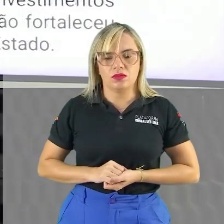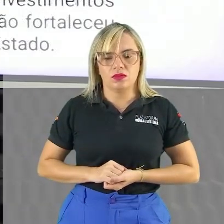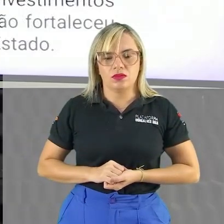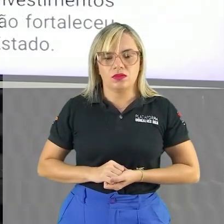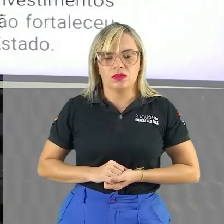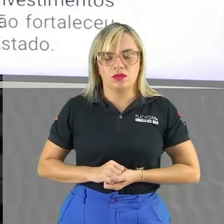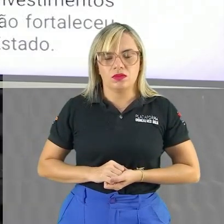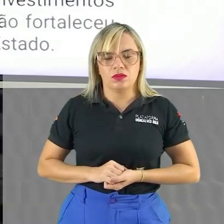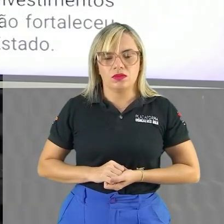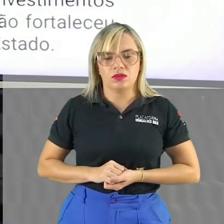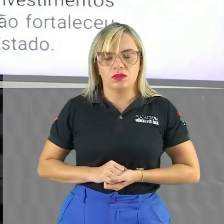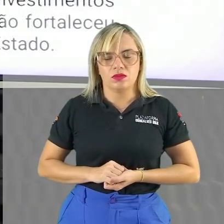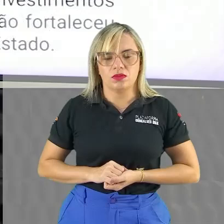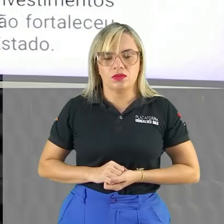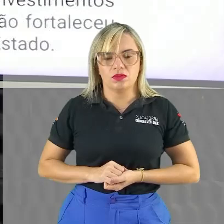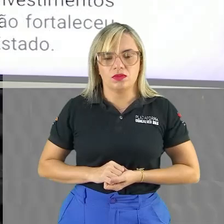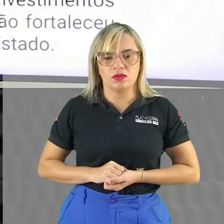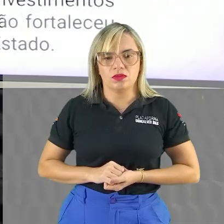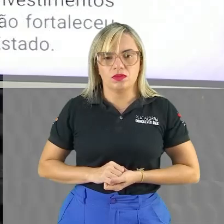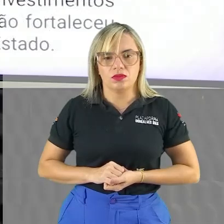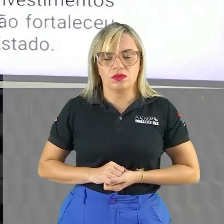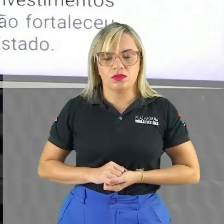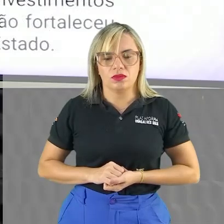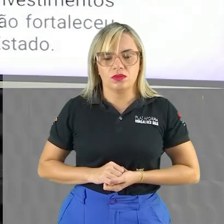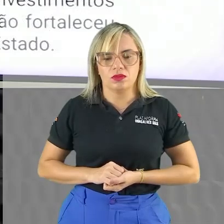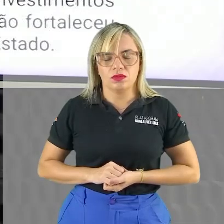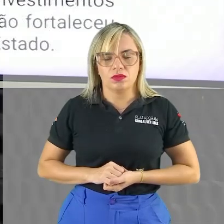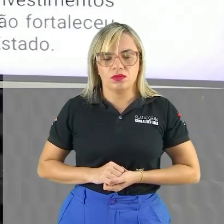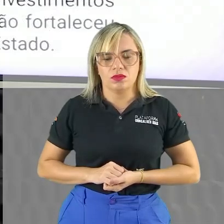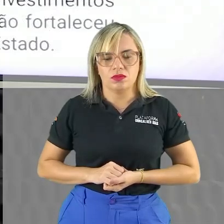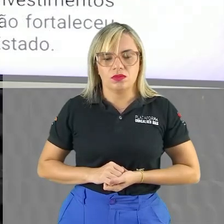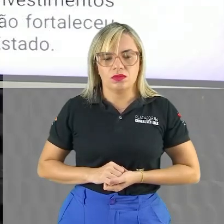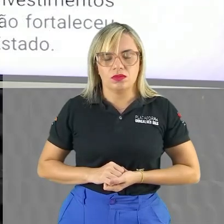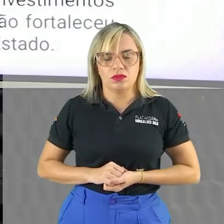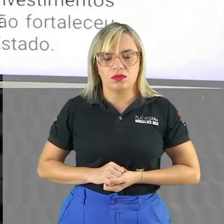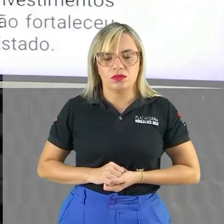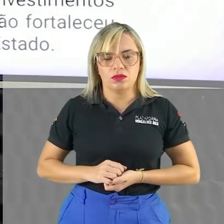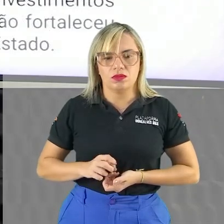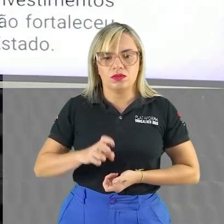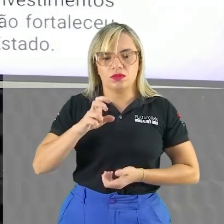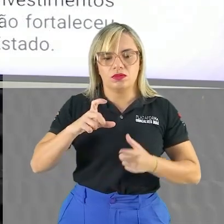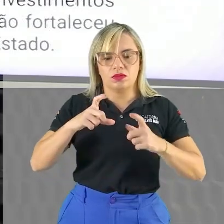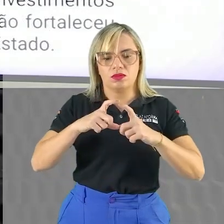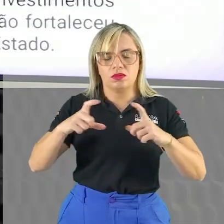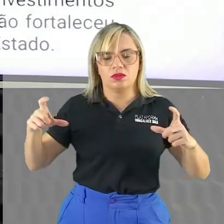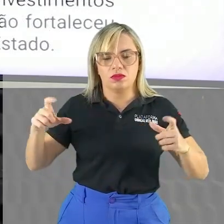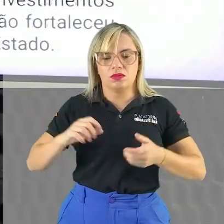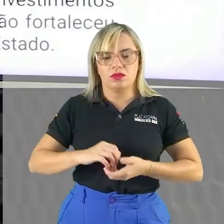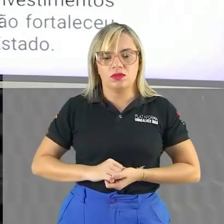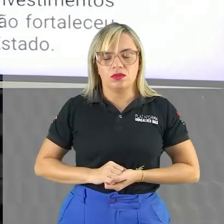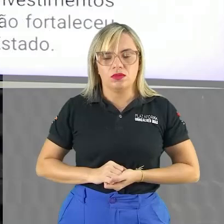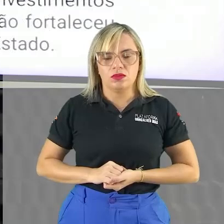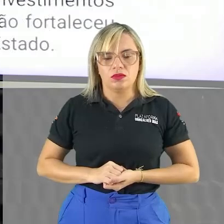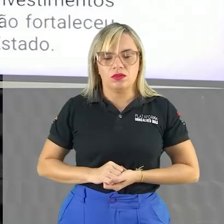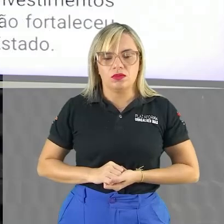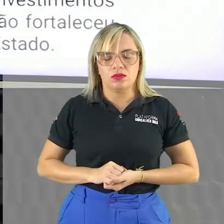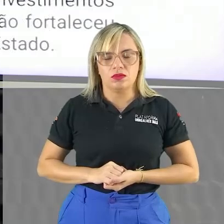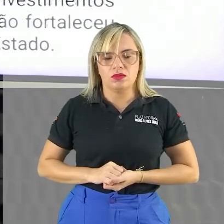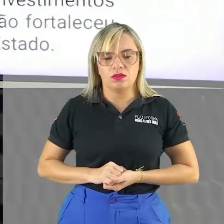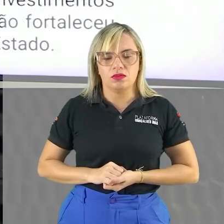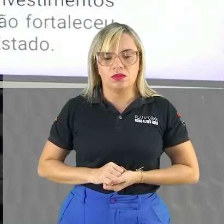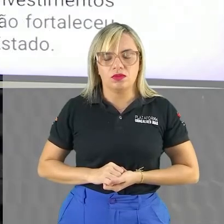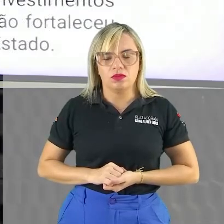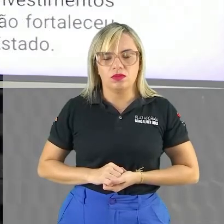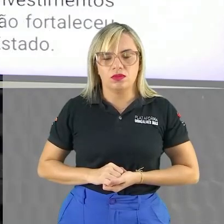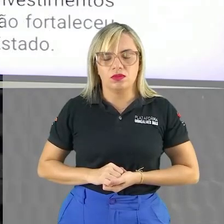naturais, baixa monetarização e pouca agregação de valores e exportações. E 5. São Luís se tornou o polo centralizador,